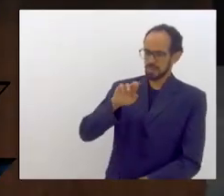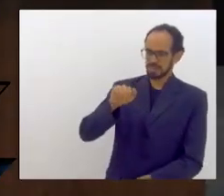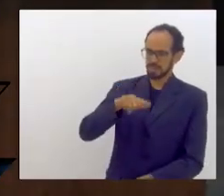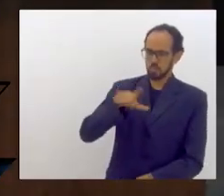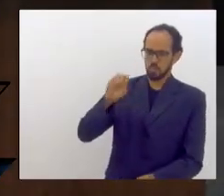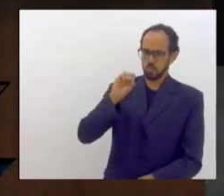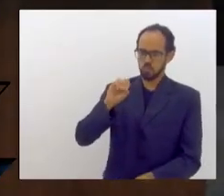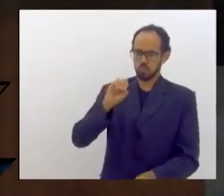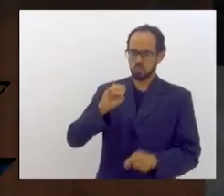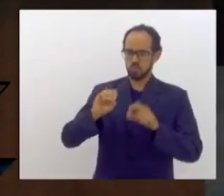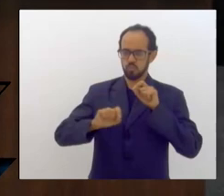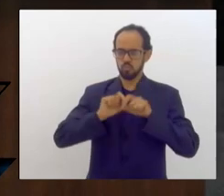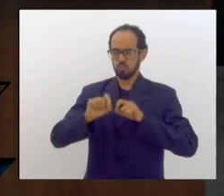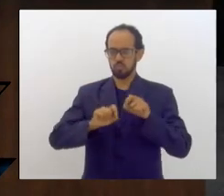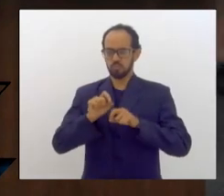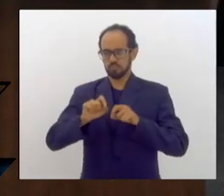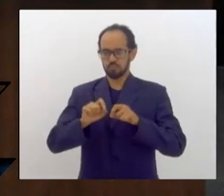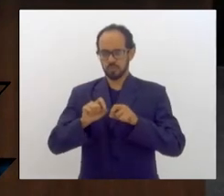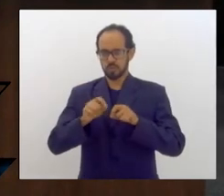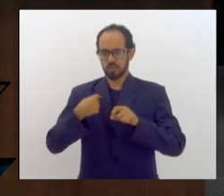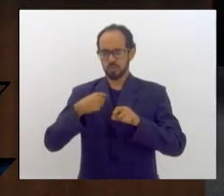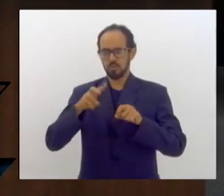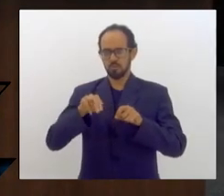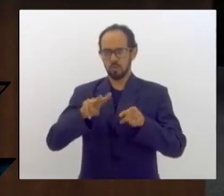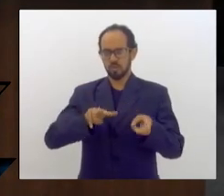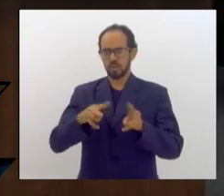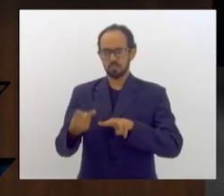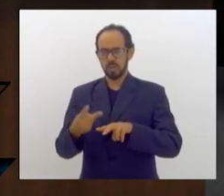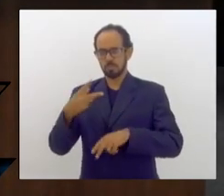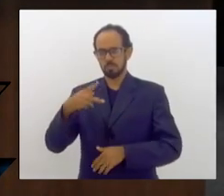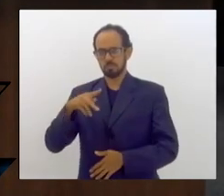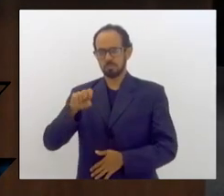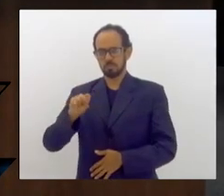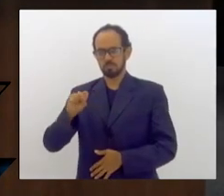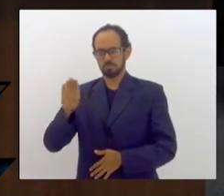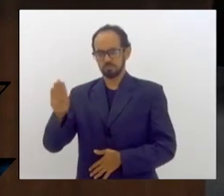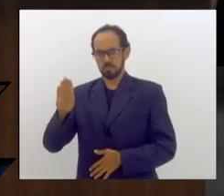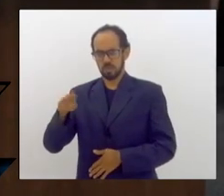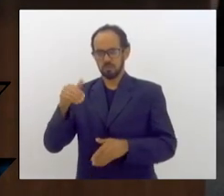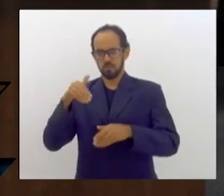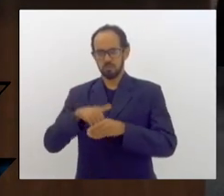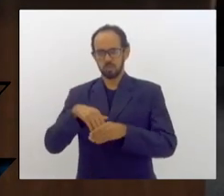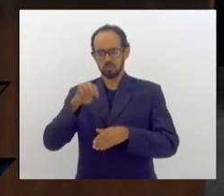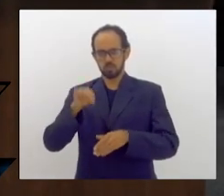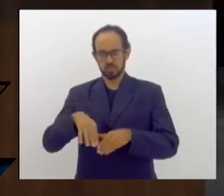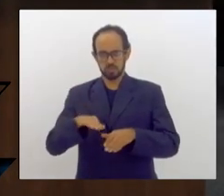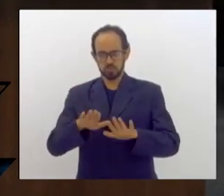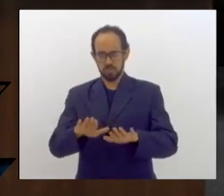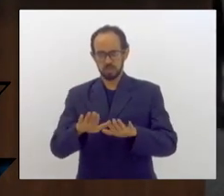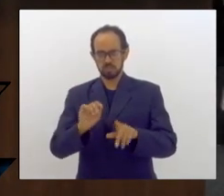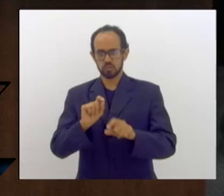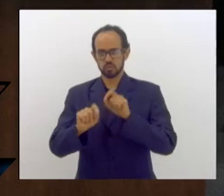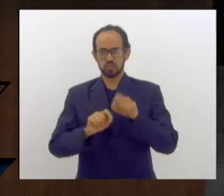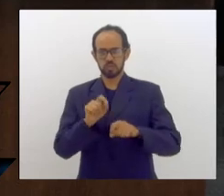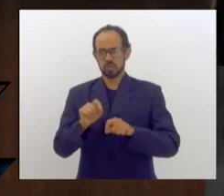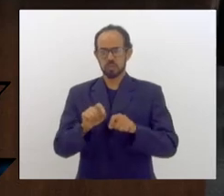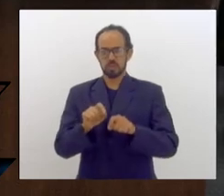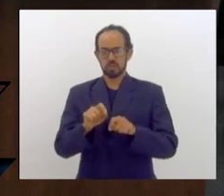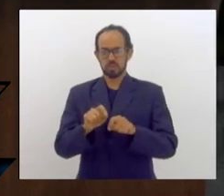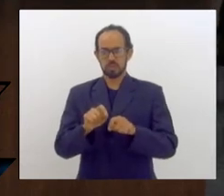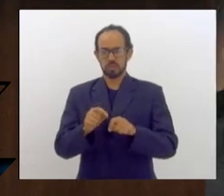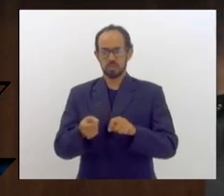aqui. Bom, eu vou encaminhar pelo PSB o voto favorável, mas pegando aqui a fala